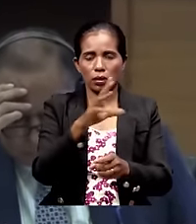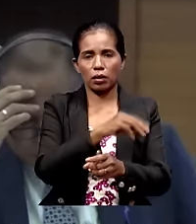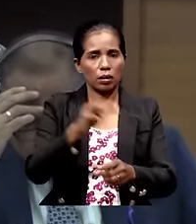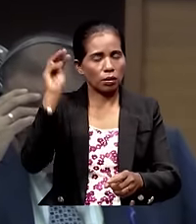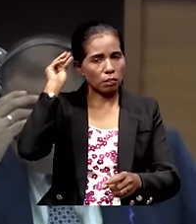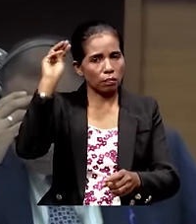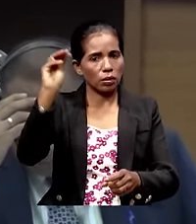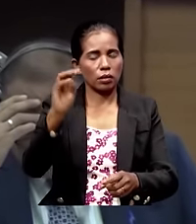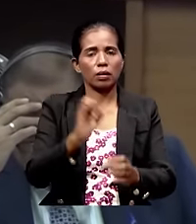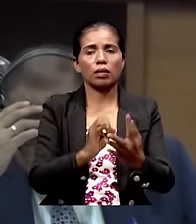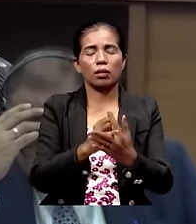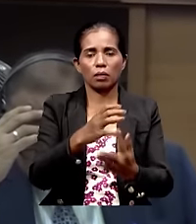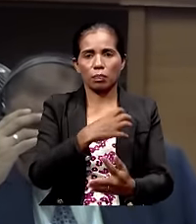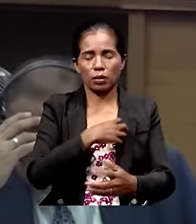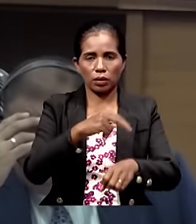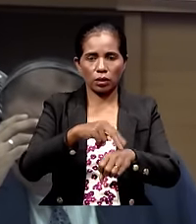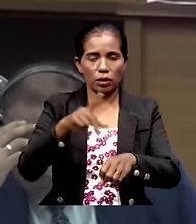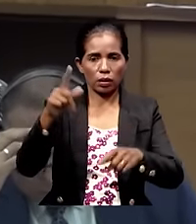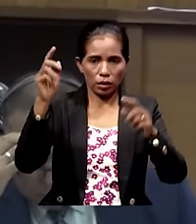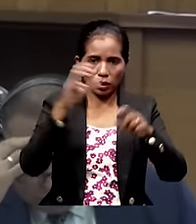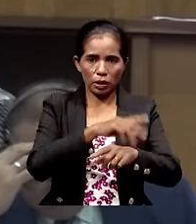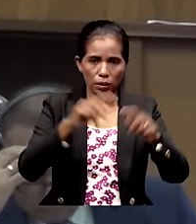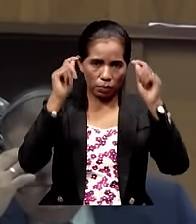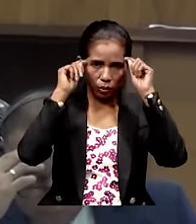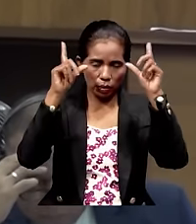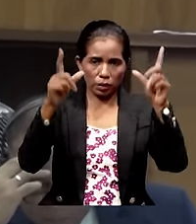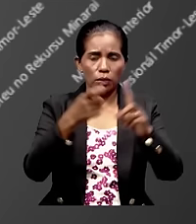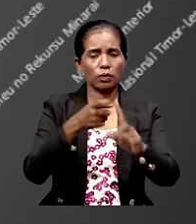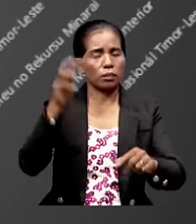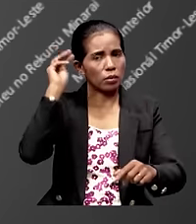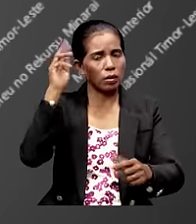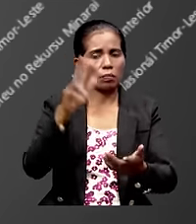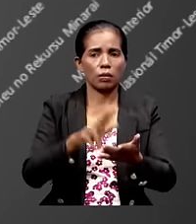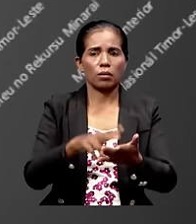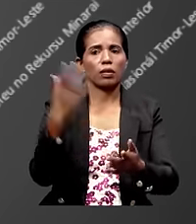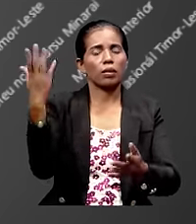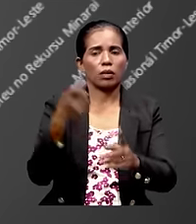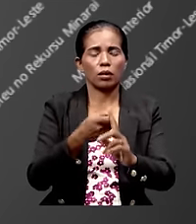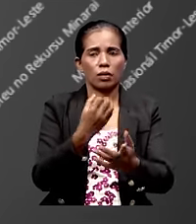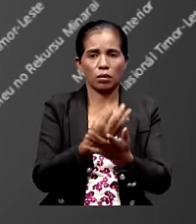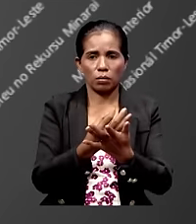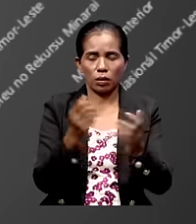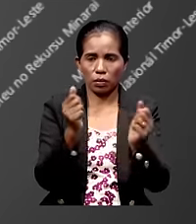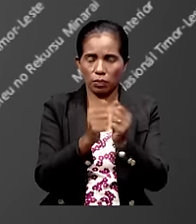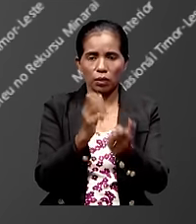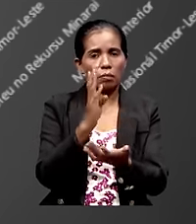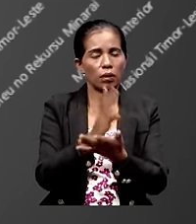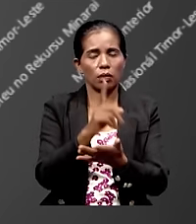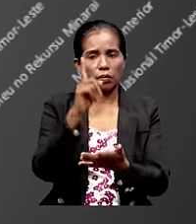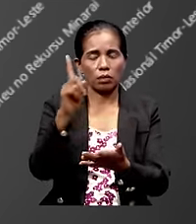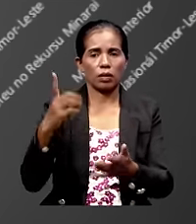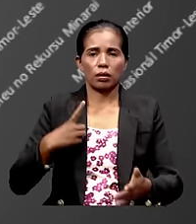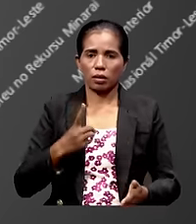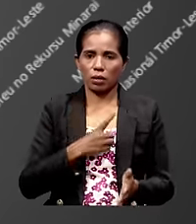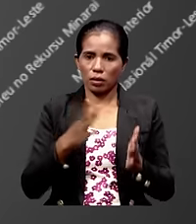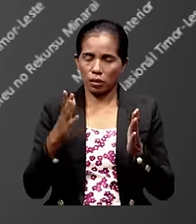Ministério Interior no Polícia Nacional Timor-Leste. O si Ministério Hirak nebe aprovado ona e orçamento o total bilhão ida ponto hitu ne, deputado